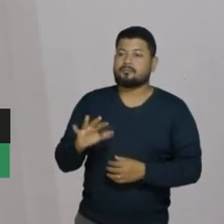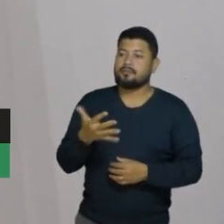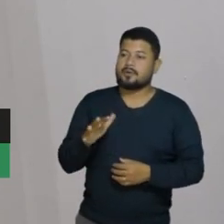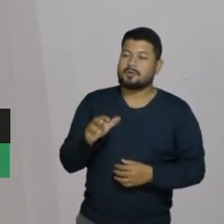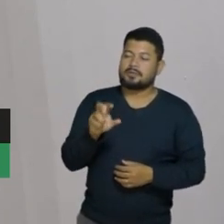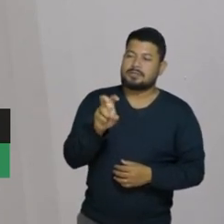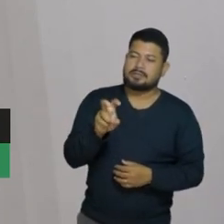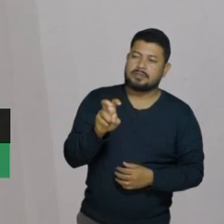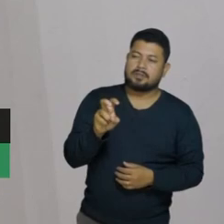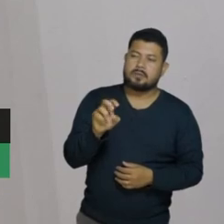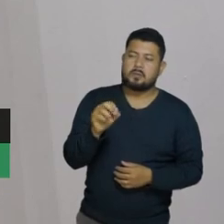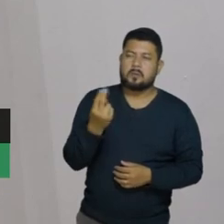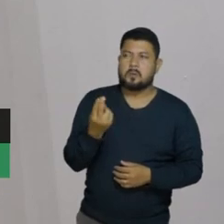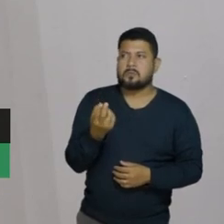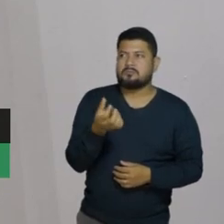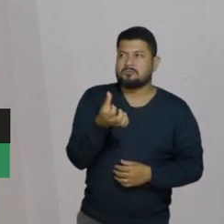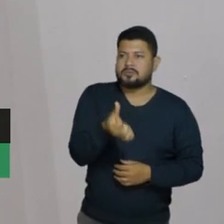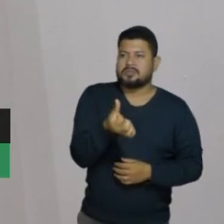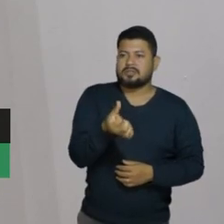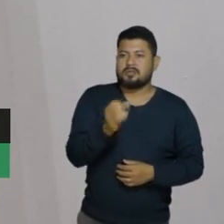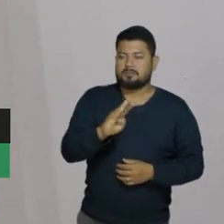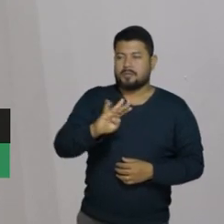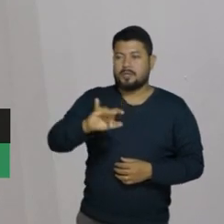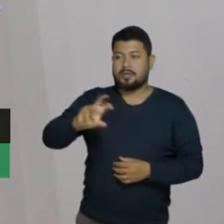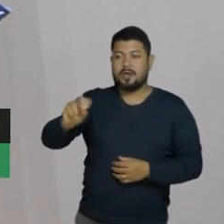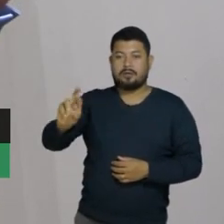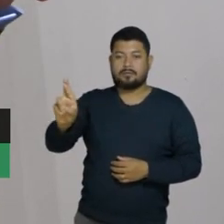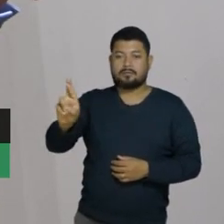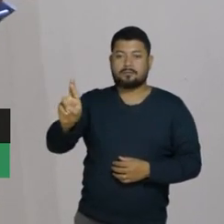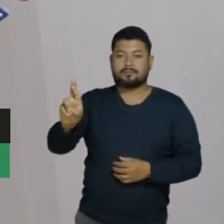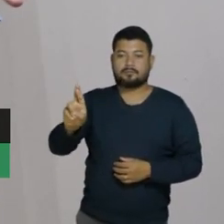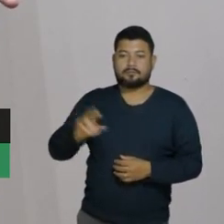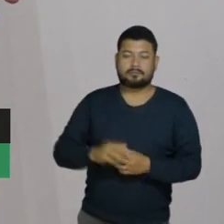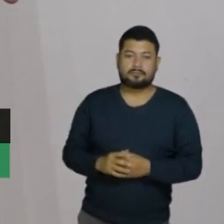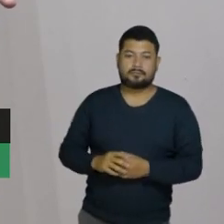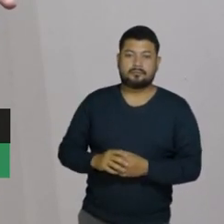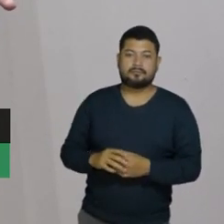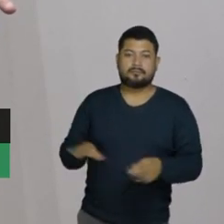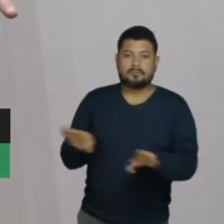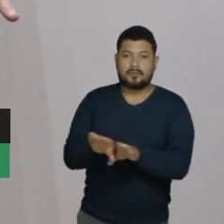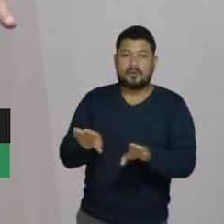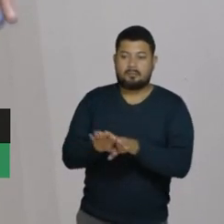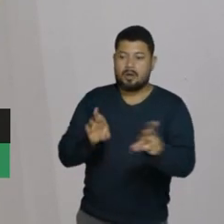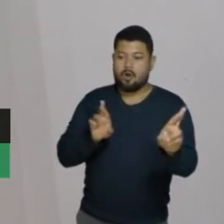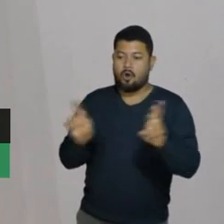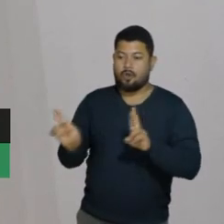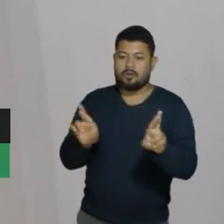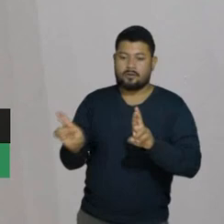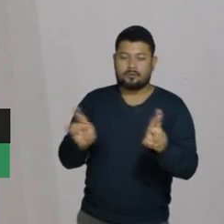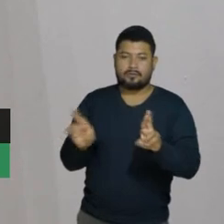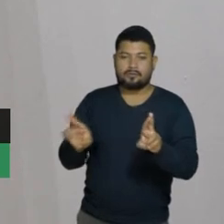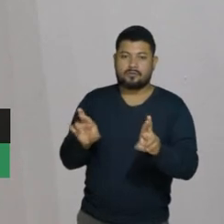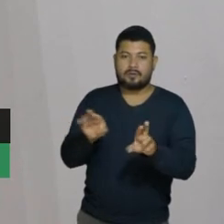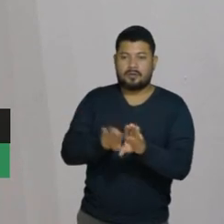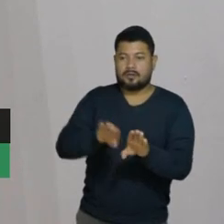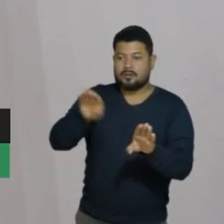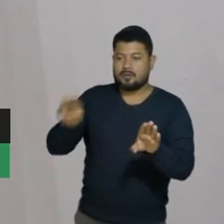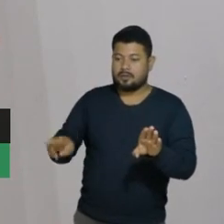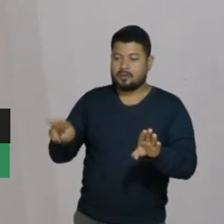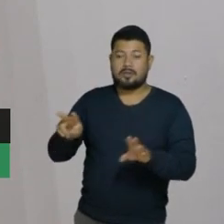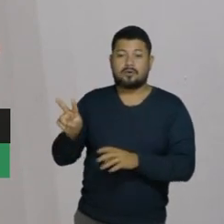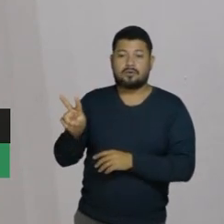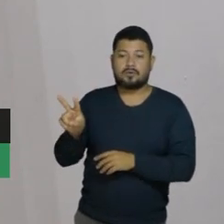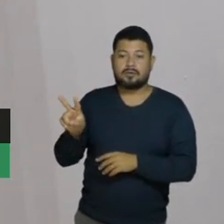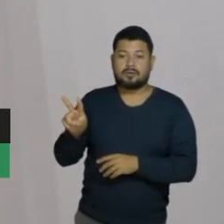6 bilhões de reais o orçamento. Dá para fazer a duplicação da BR-470 até o trevo da